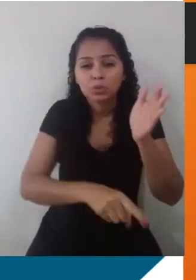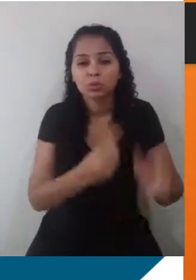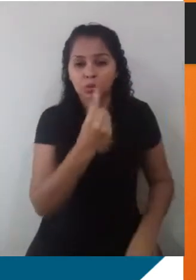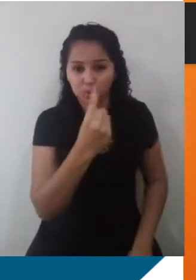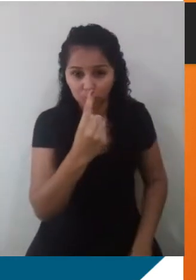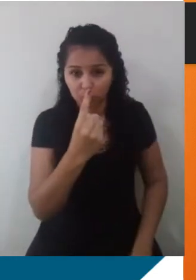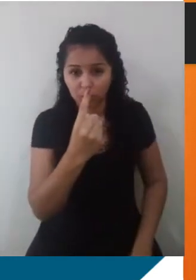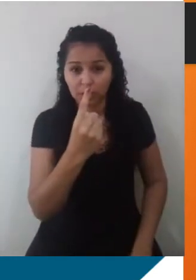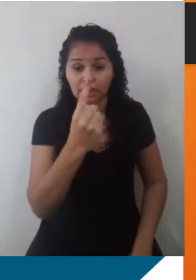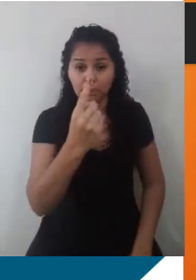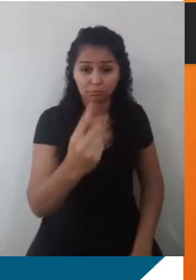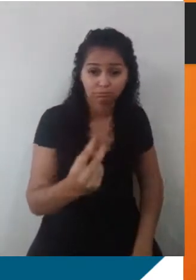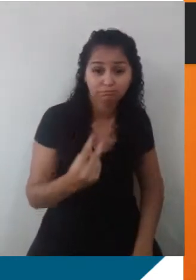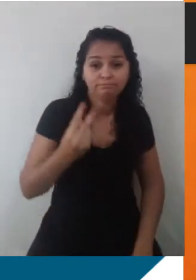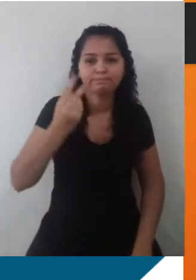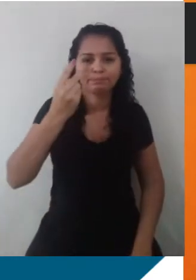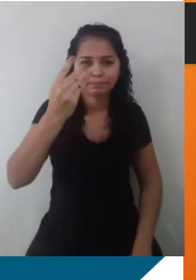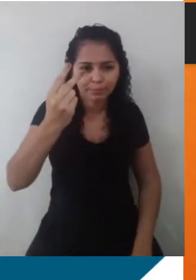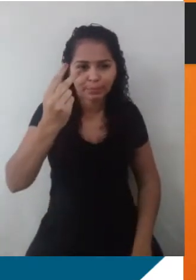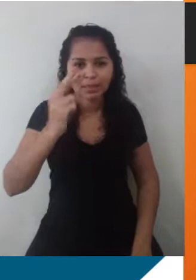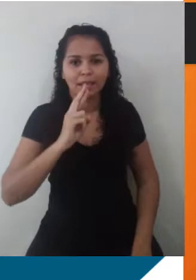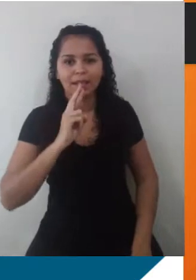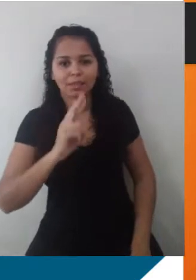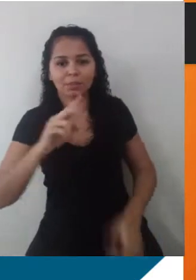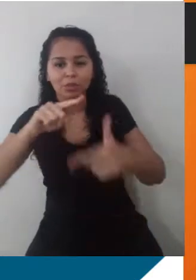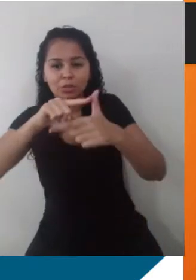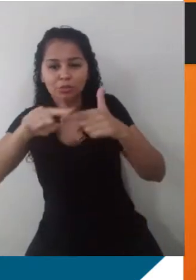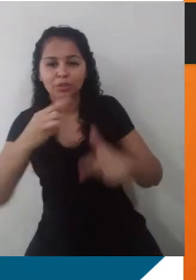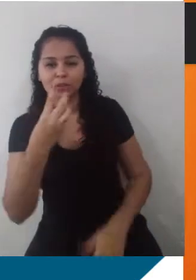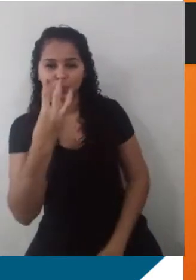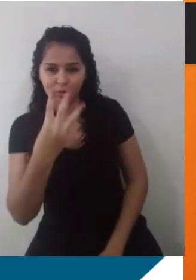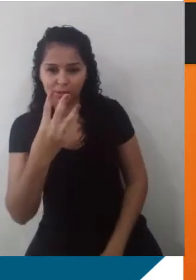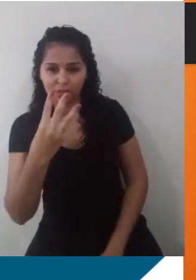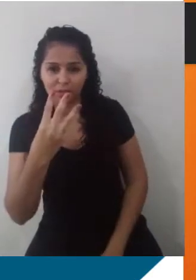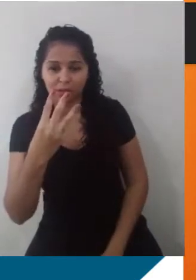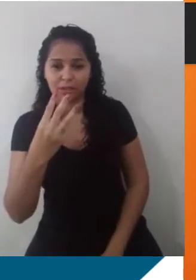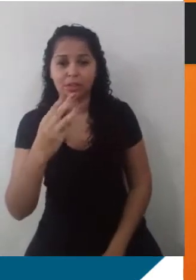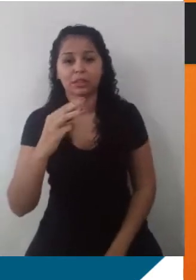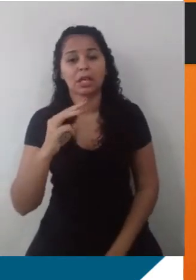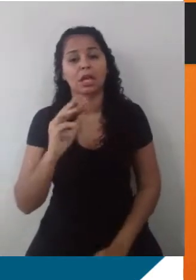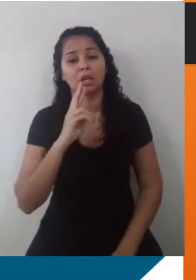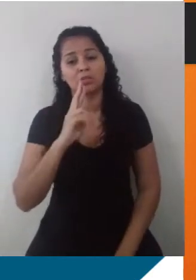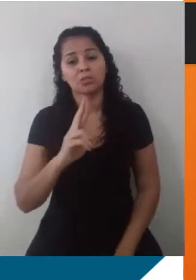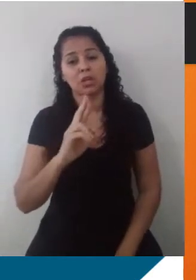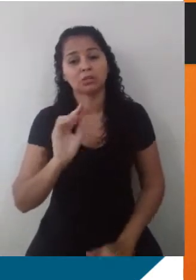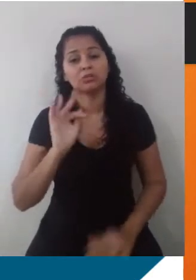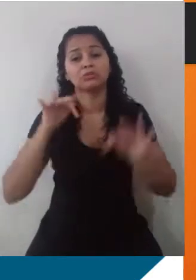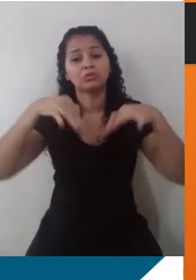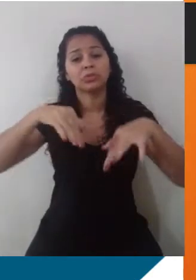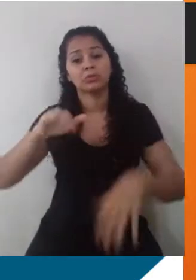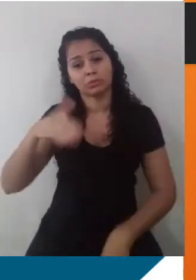ela eleva esse resultado ao quadrado, depois ela pega esse resultado e divide por 3, e o que der, ela joga para fora, vai ser a